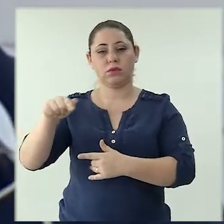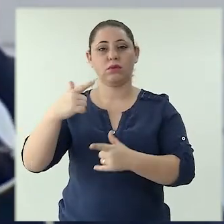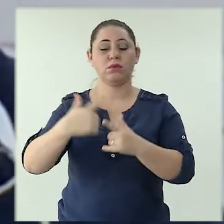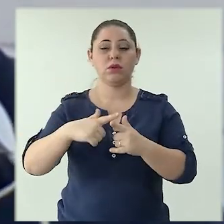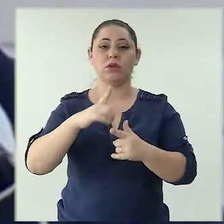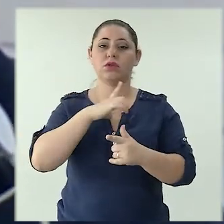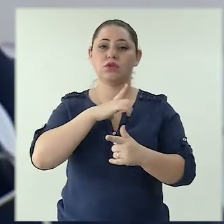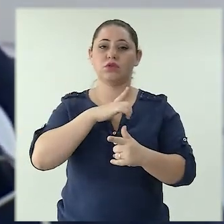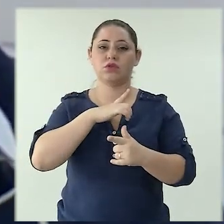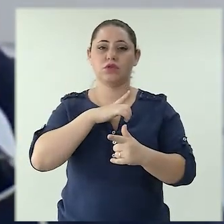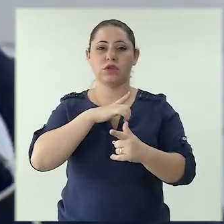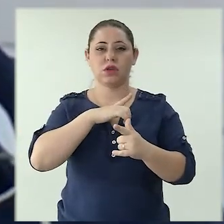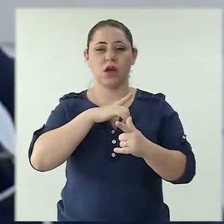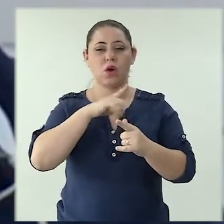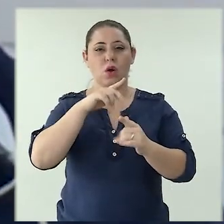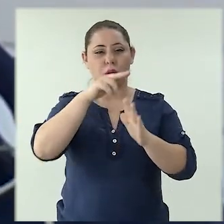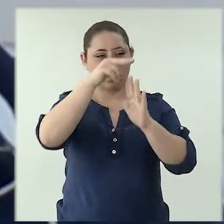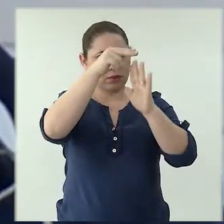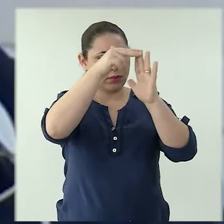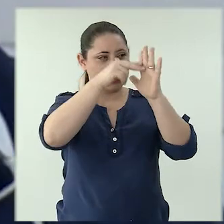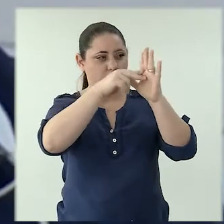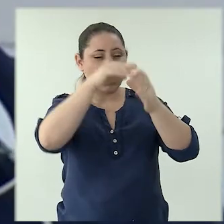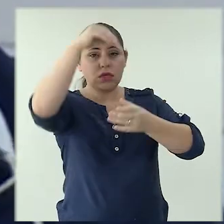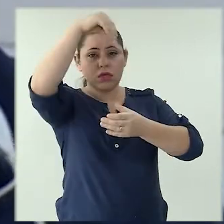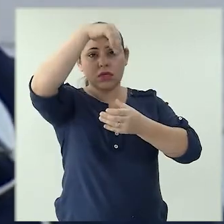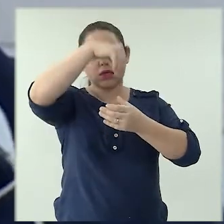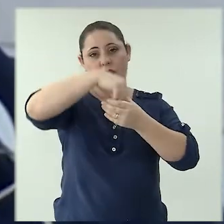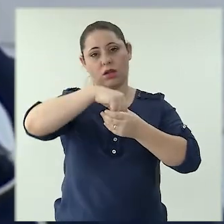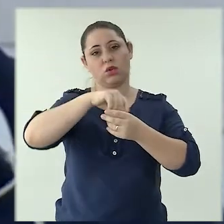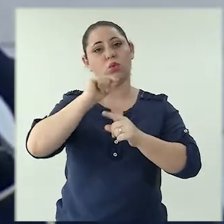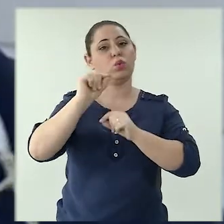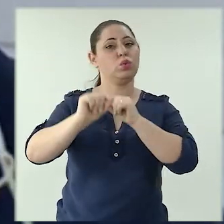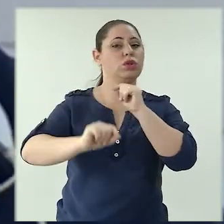porque existia um dispositivo dentro do